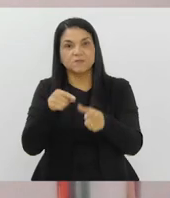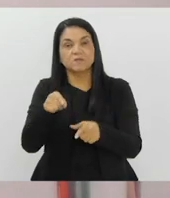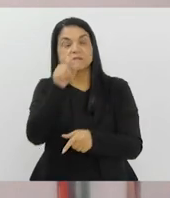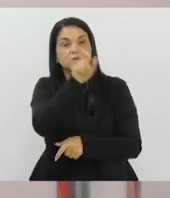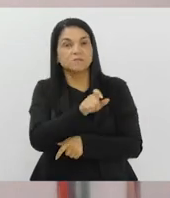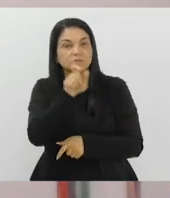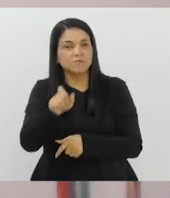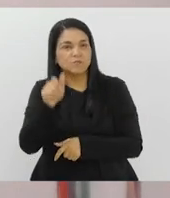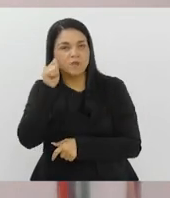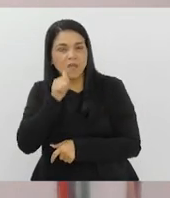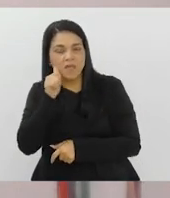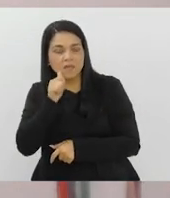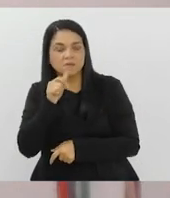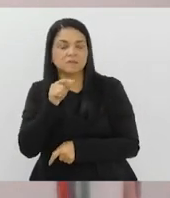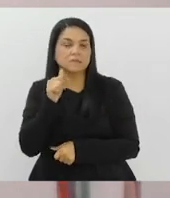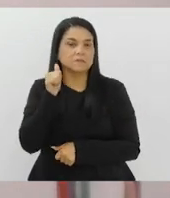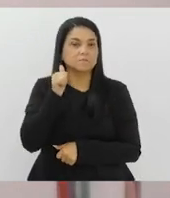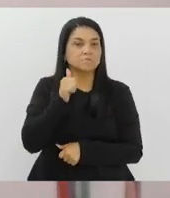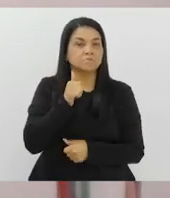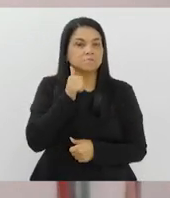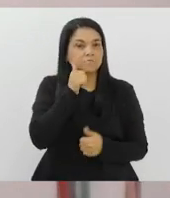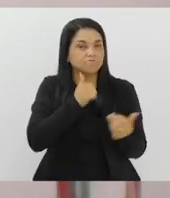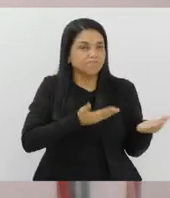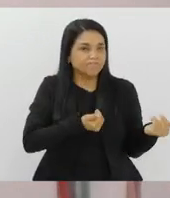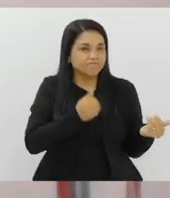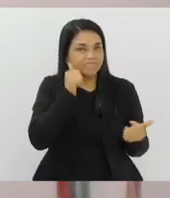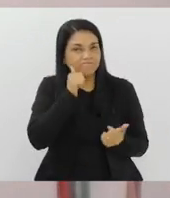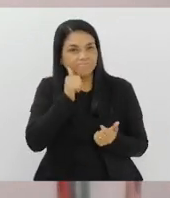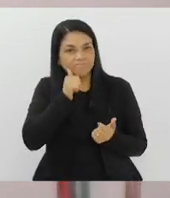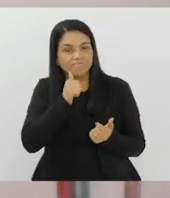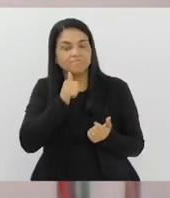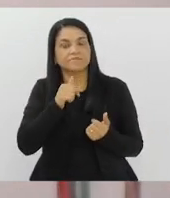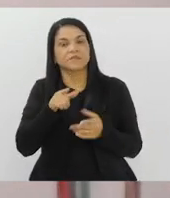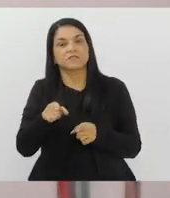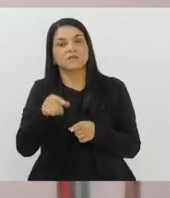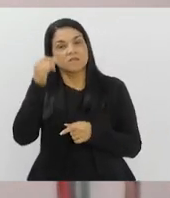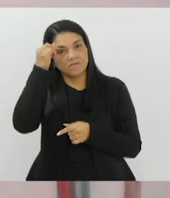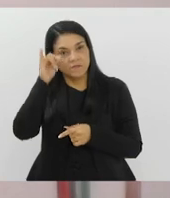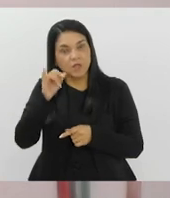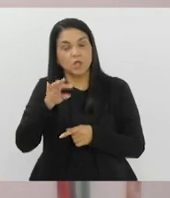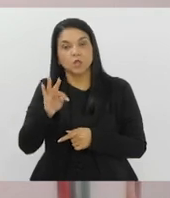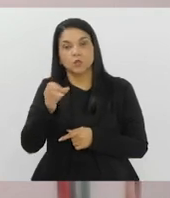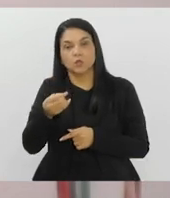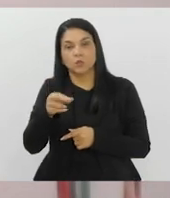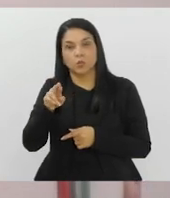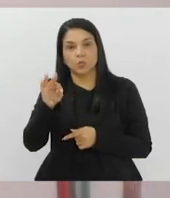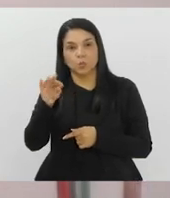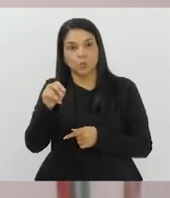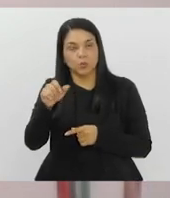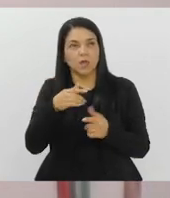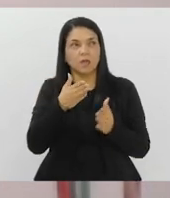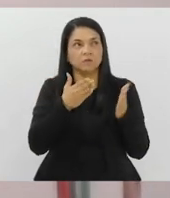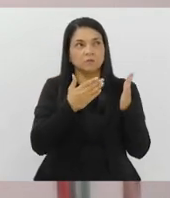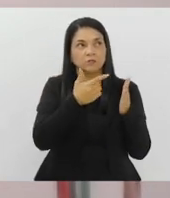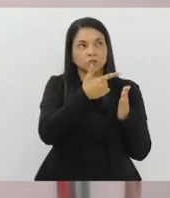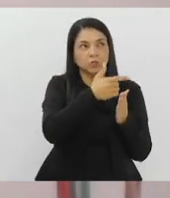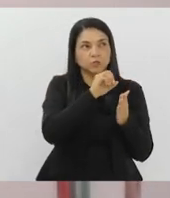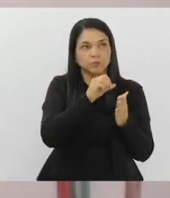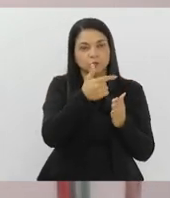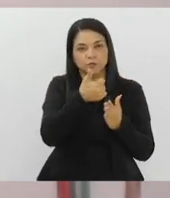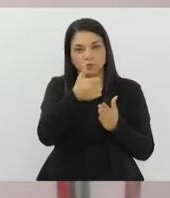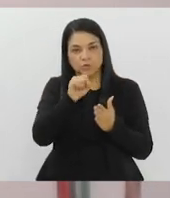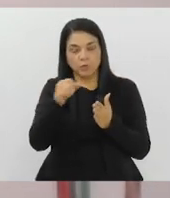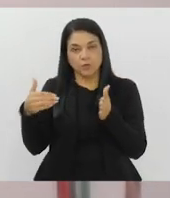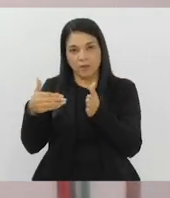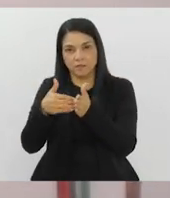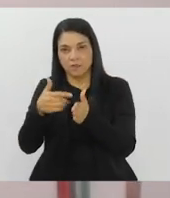Mulheres e Meninas do Comitê de Prevenção e Combate à Tortura. Então, entre 2018 e esse ano de